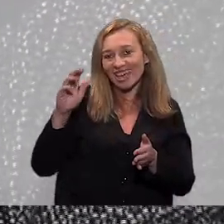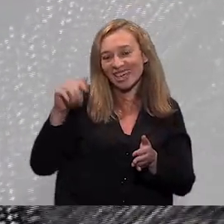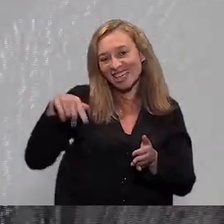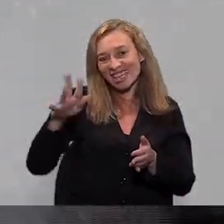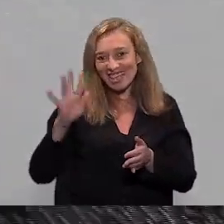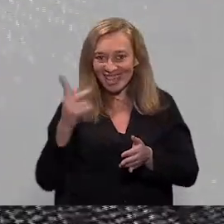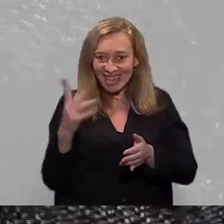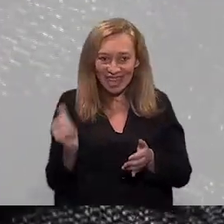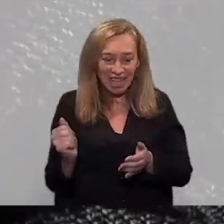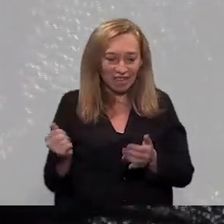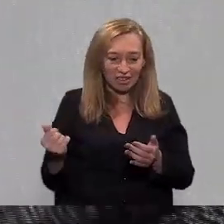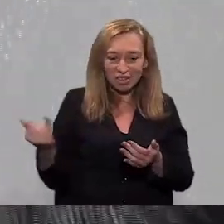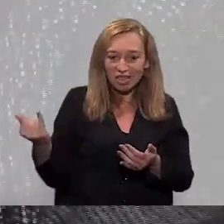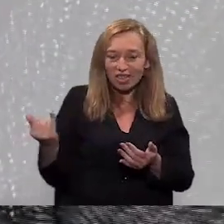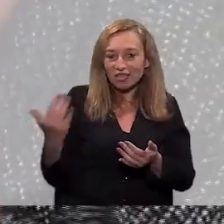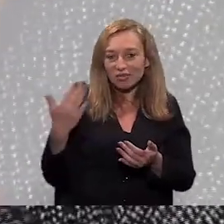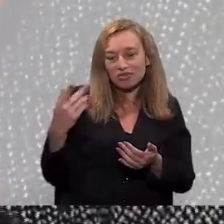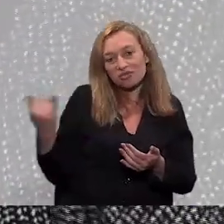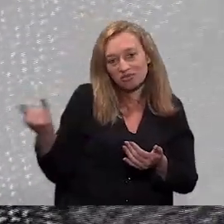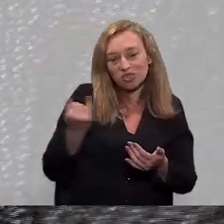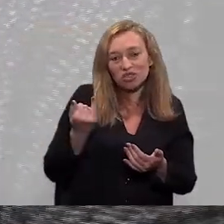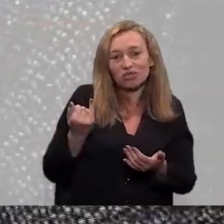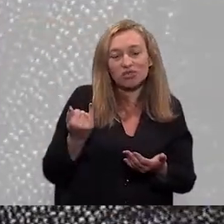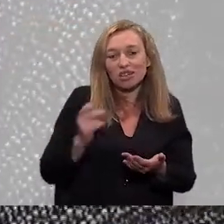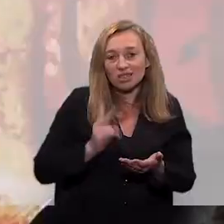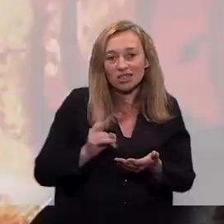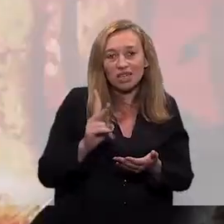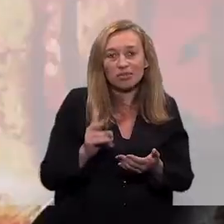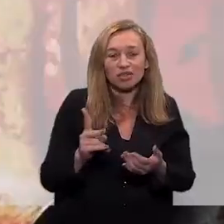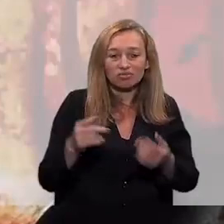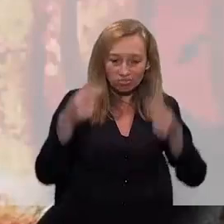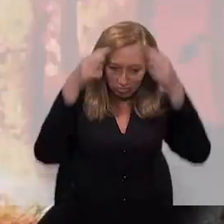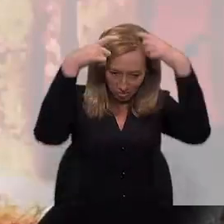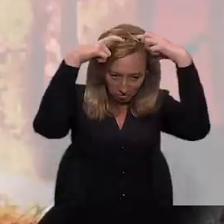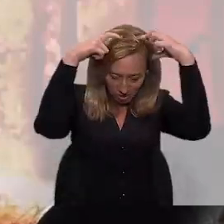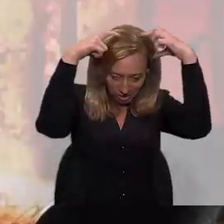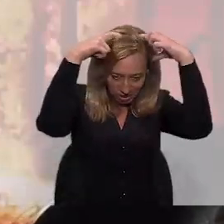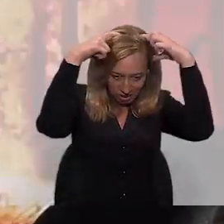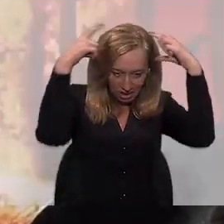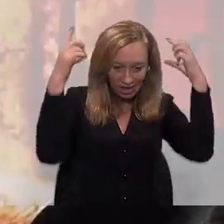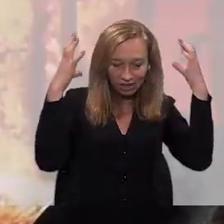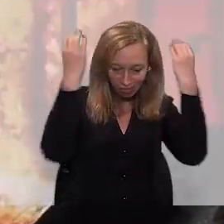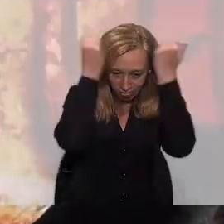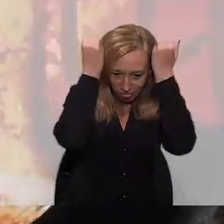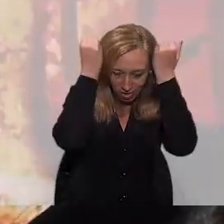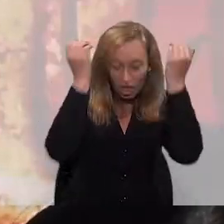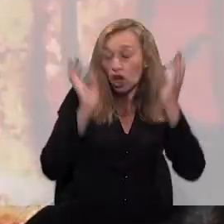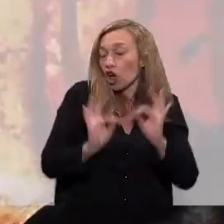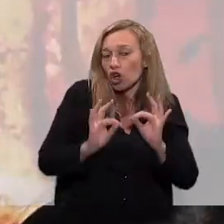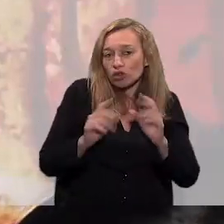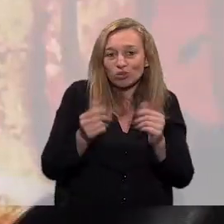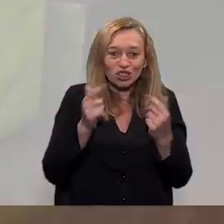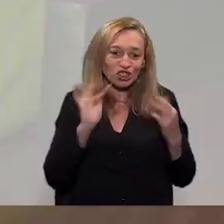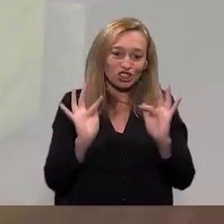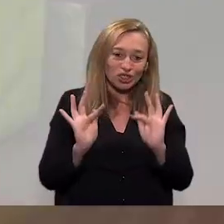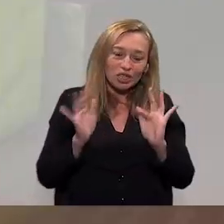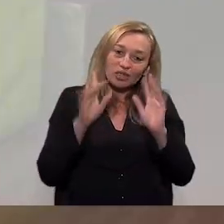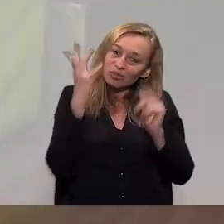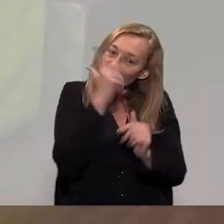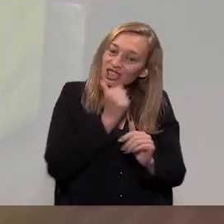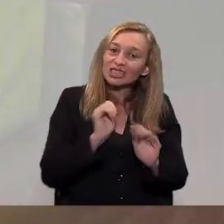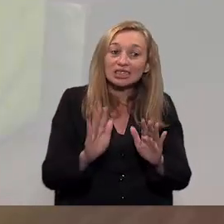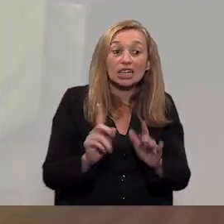sempre fui com tinharinha pra escola e toda arrumadinha. E os